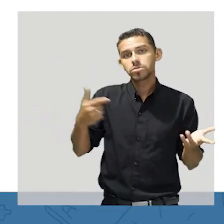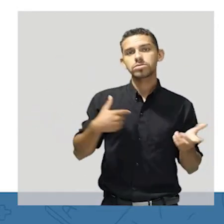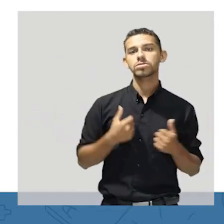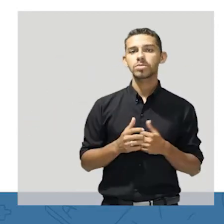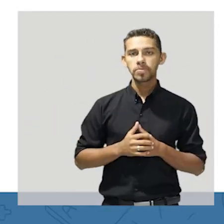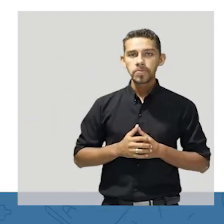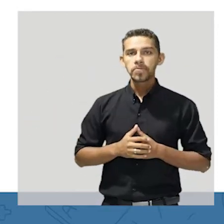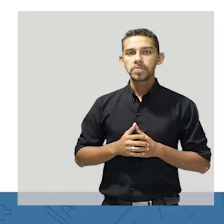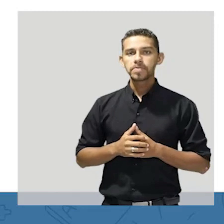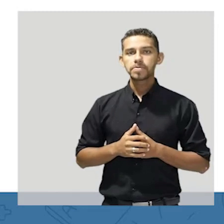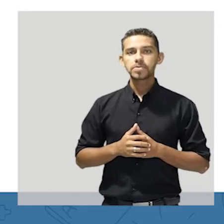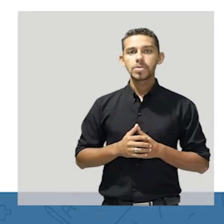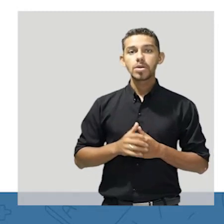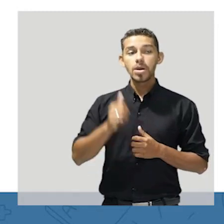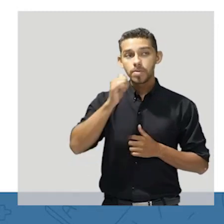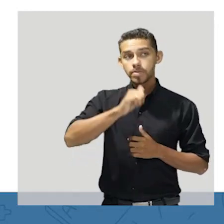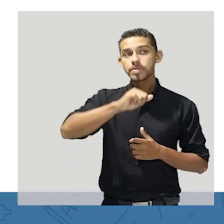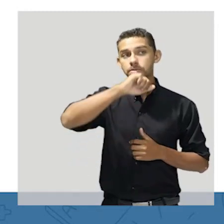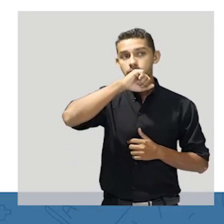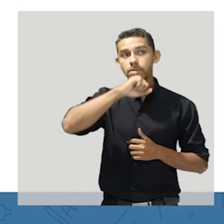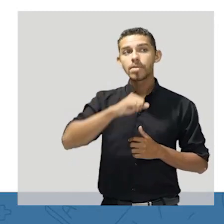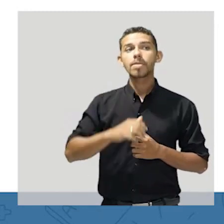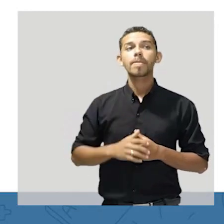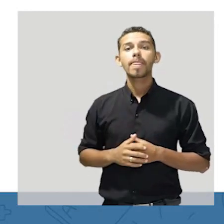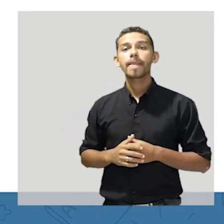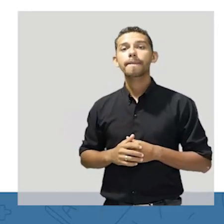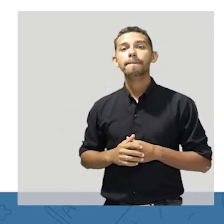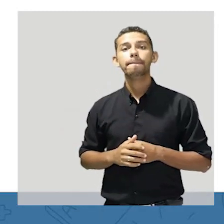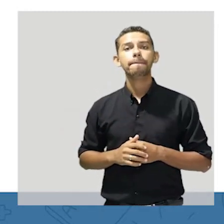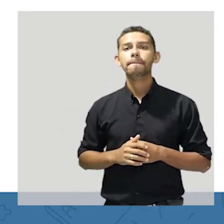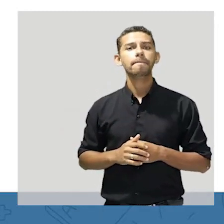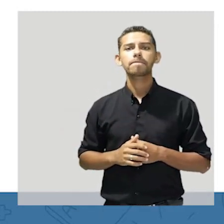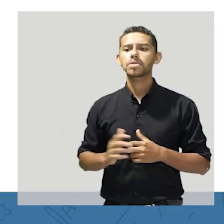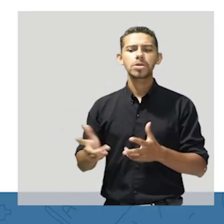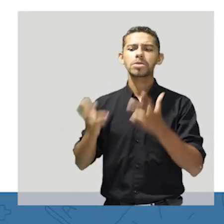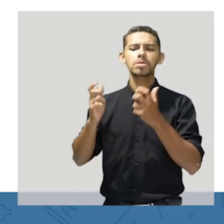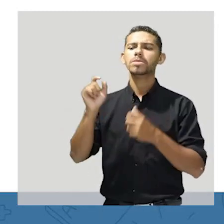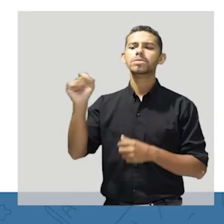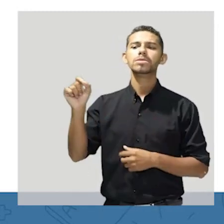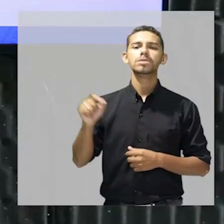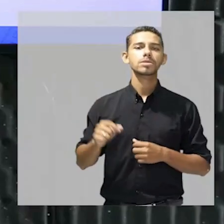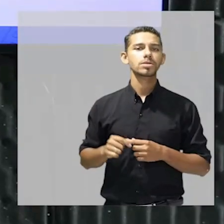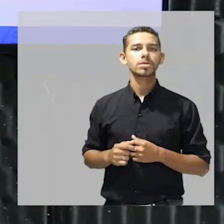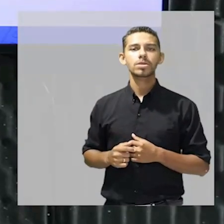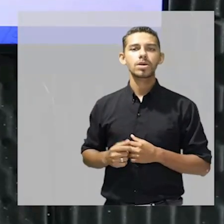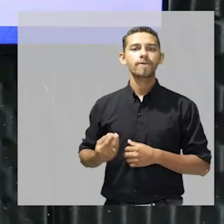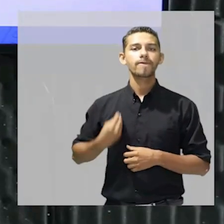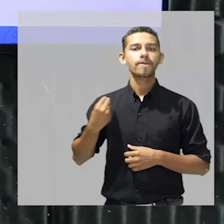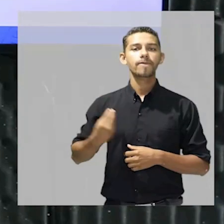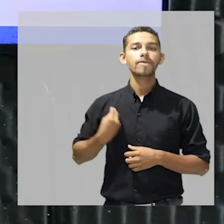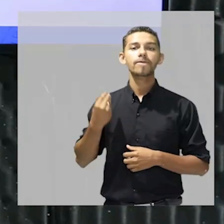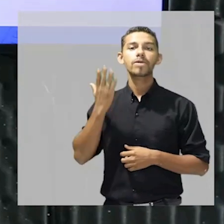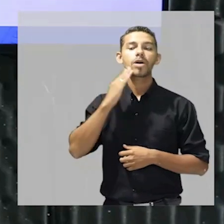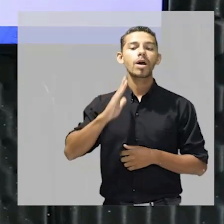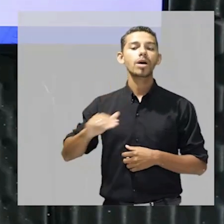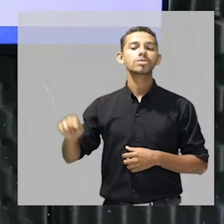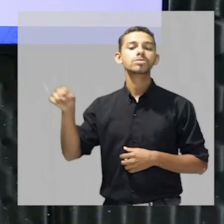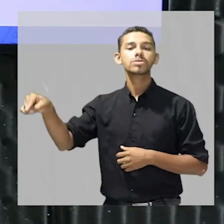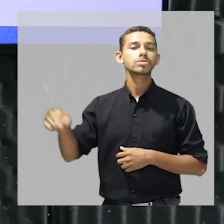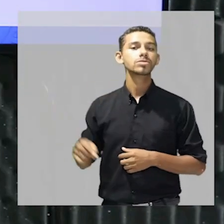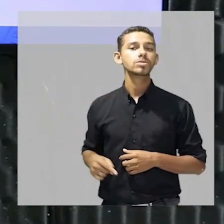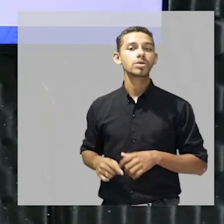é a mãe né da entender que a mãe ela não percebe que tipo de vida o guri dela estava